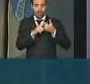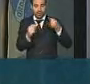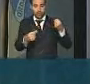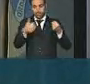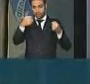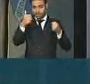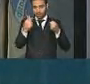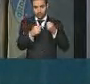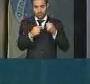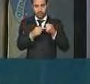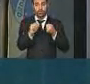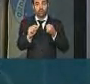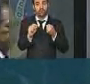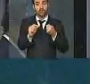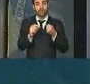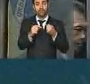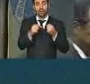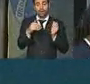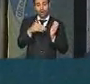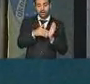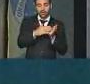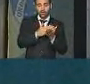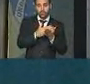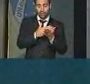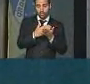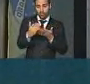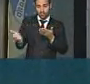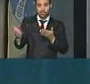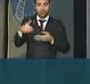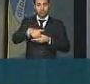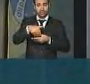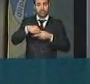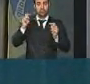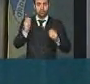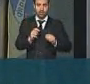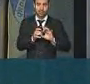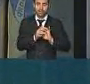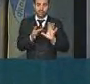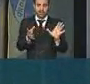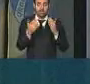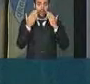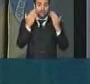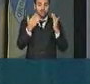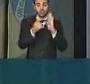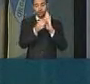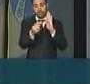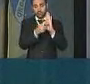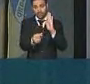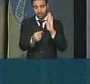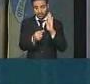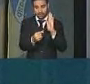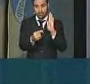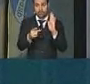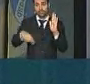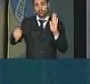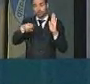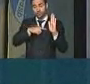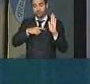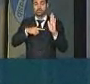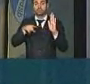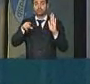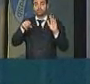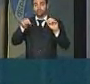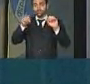diz que até o início da ordem do dia poderá ser apresentado destaque de dispositivos para apreciação no painel